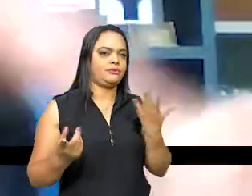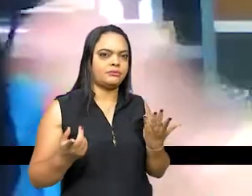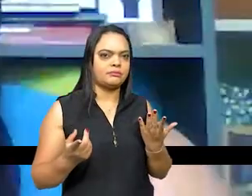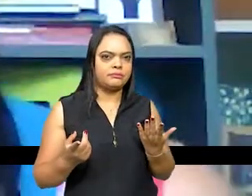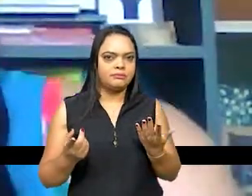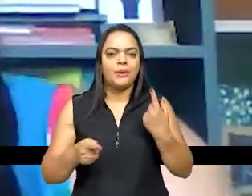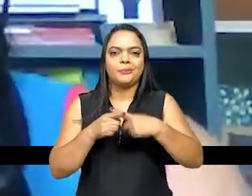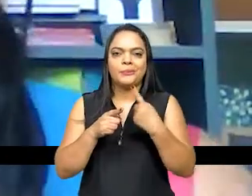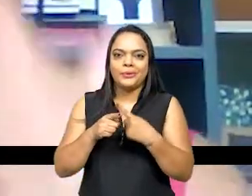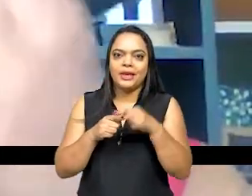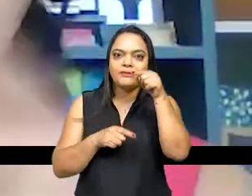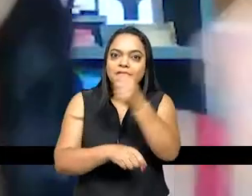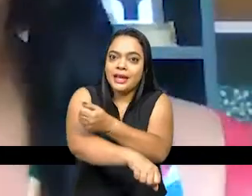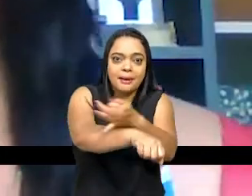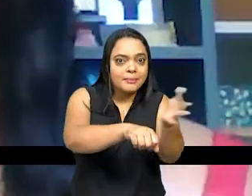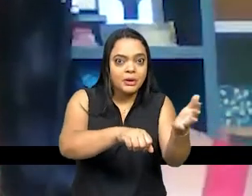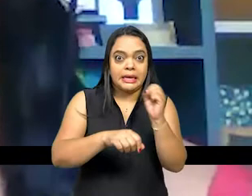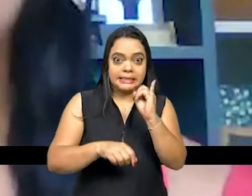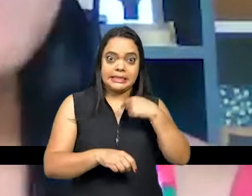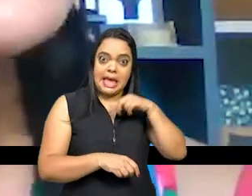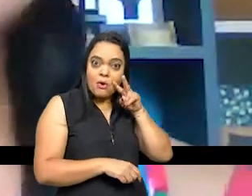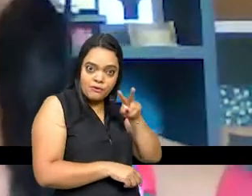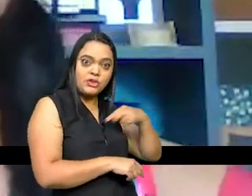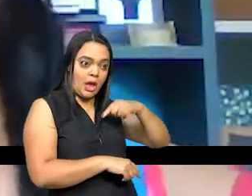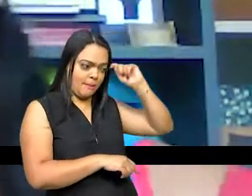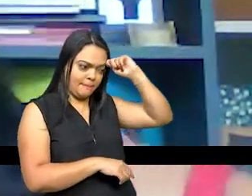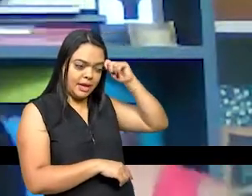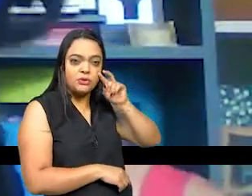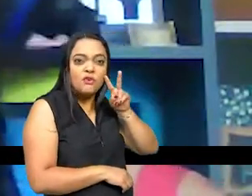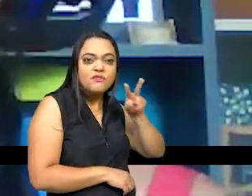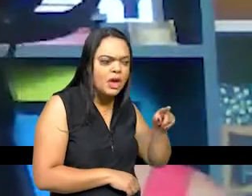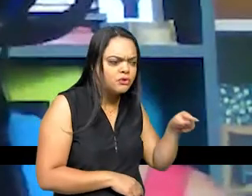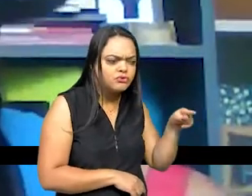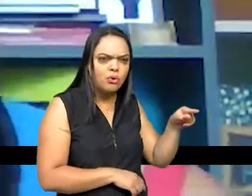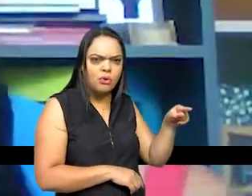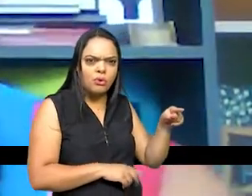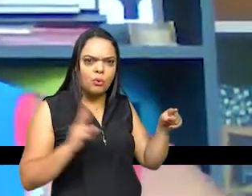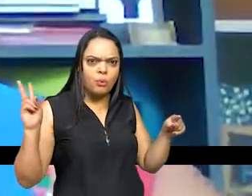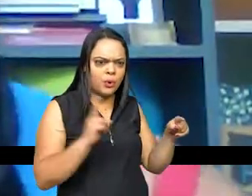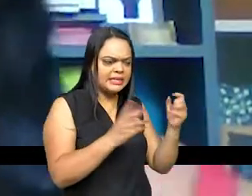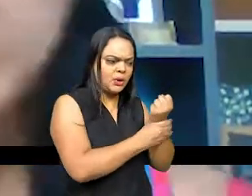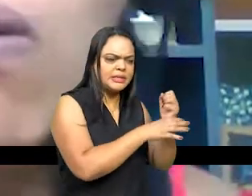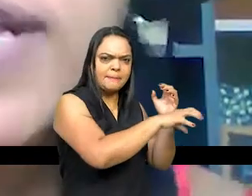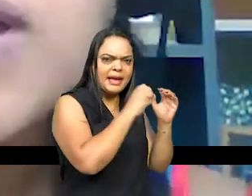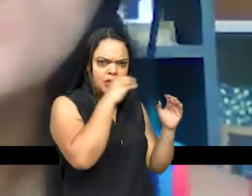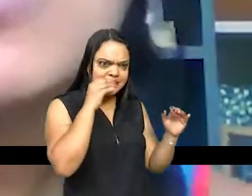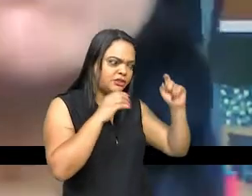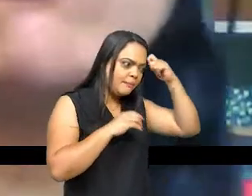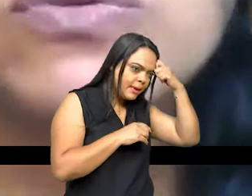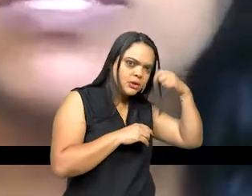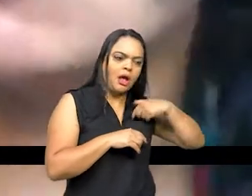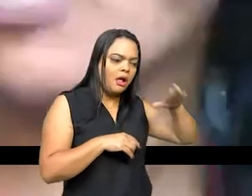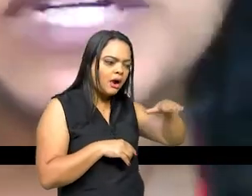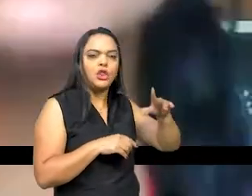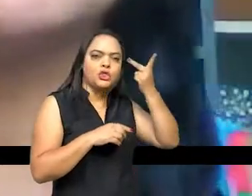entendeu? É normal. A gente vai ver, a gente vai para cima mesmo. Mas aí chega uma pessoa branca de olho claro e diz assim, está acontecendo alguma coisa? E fala